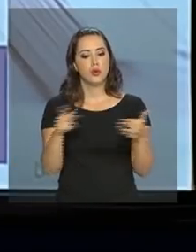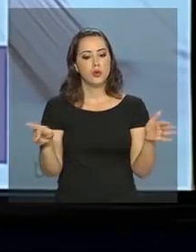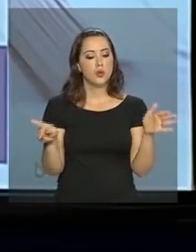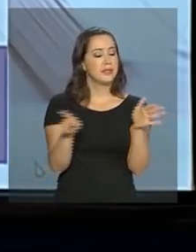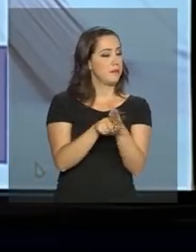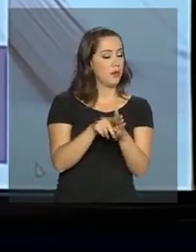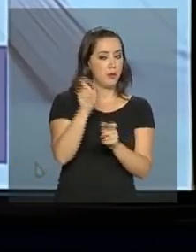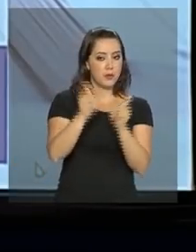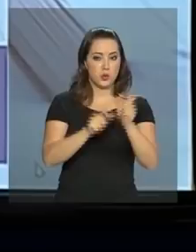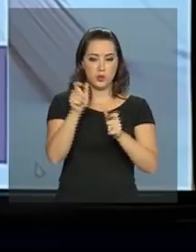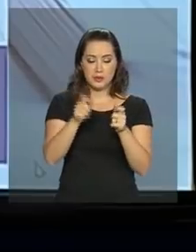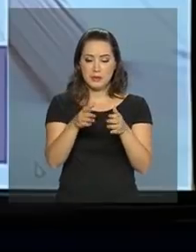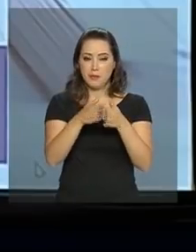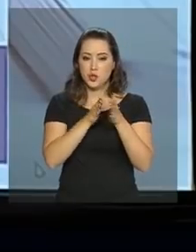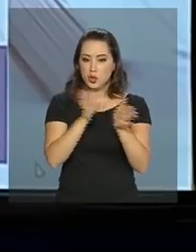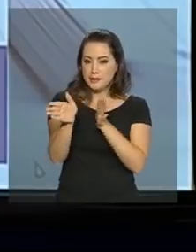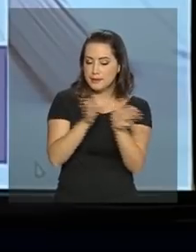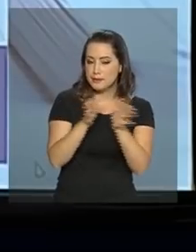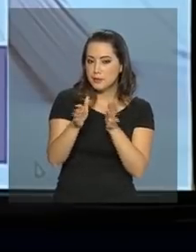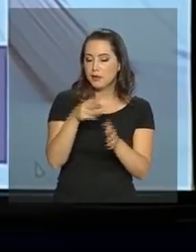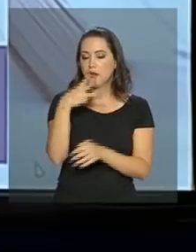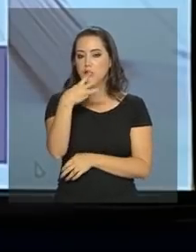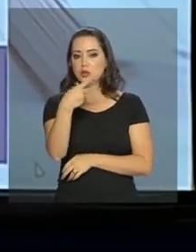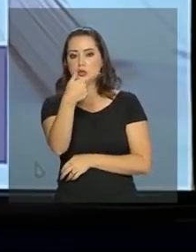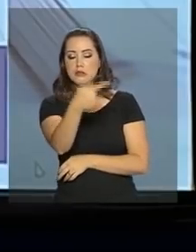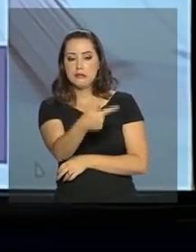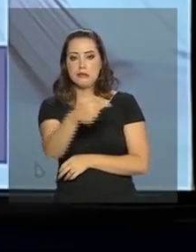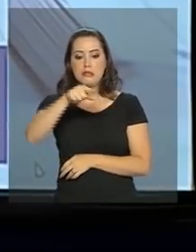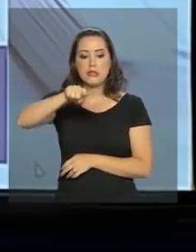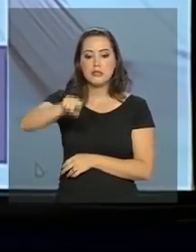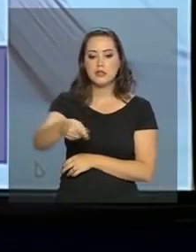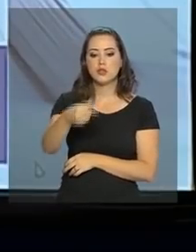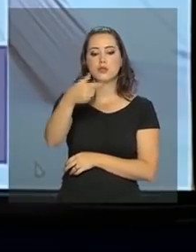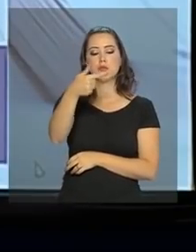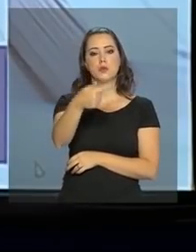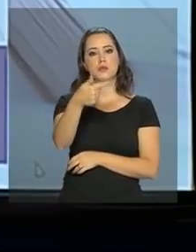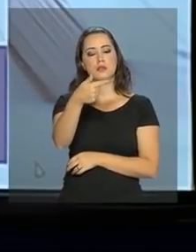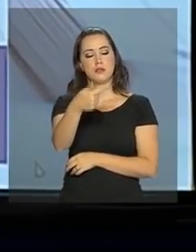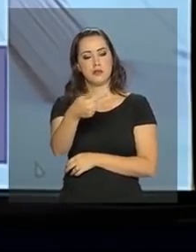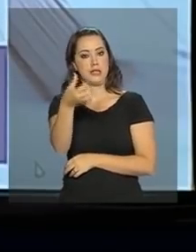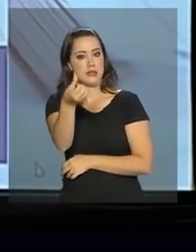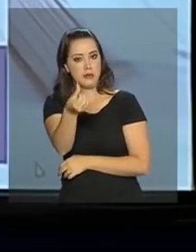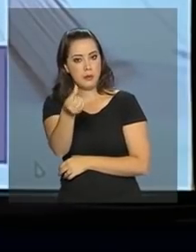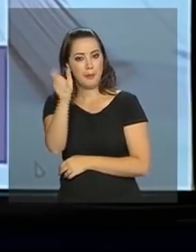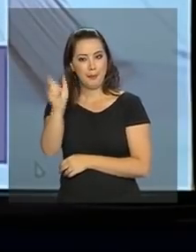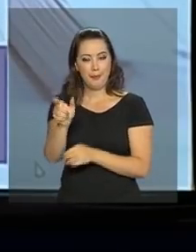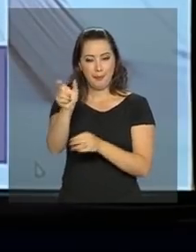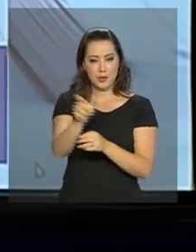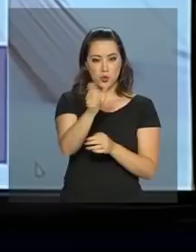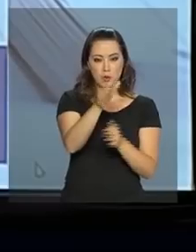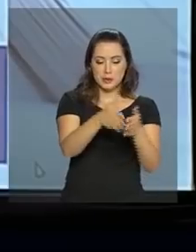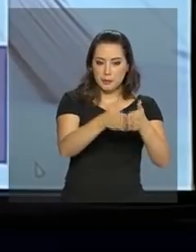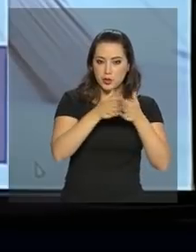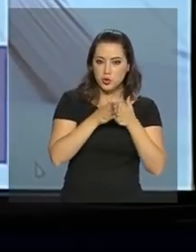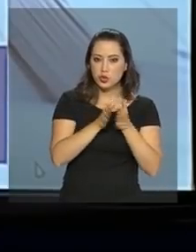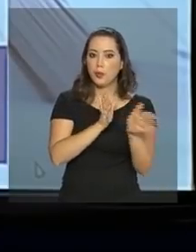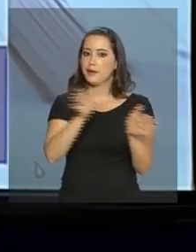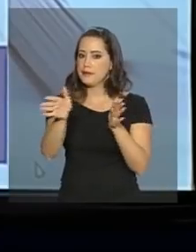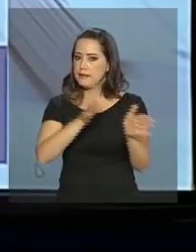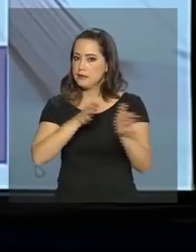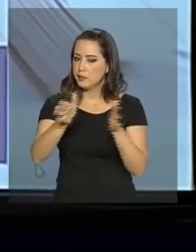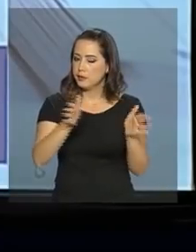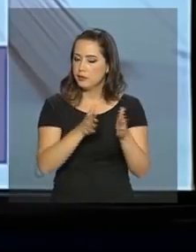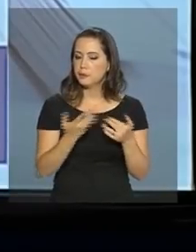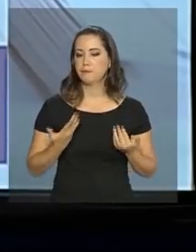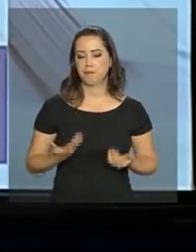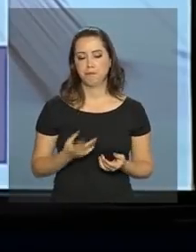acessibilidade para 37 mil 776 solicitações não é e sendo que